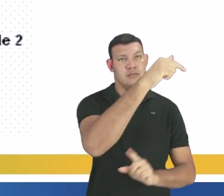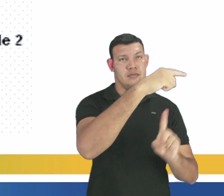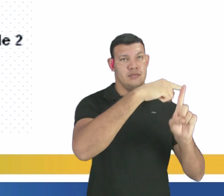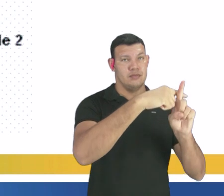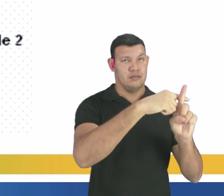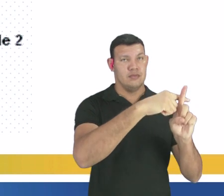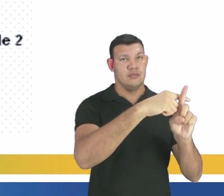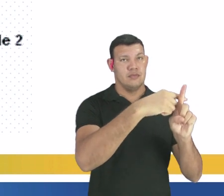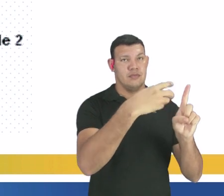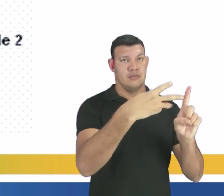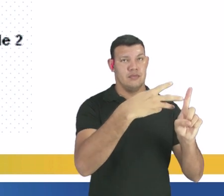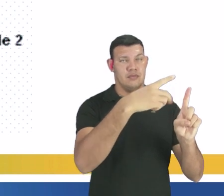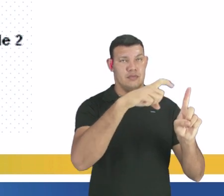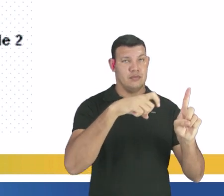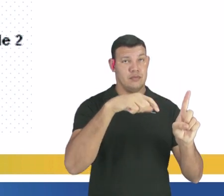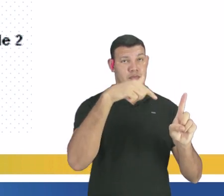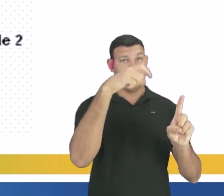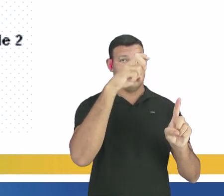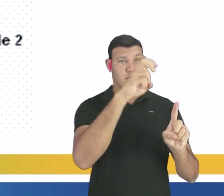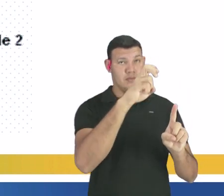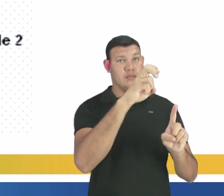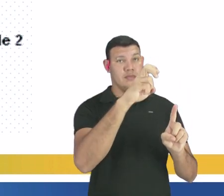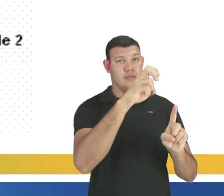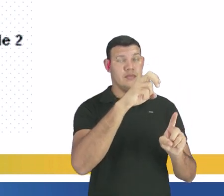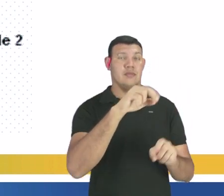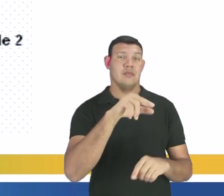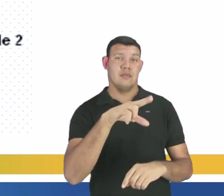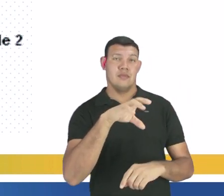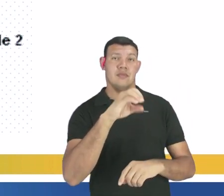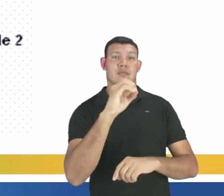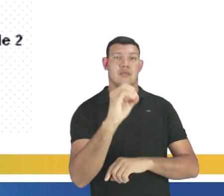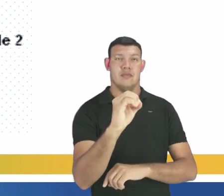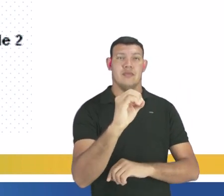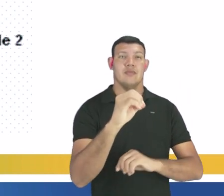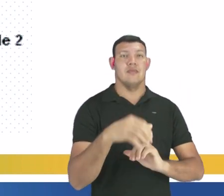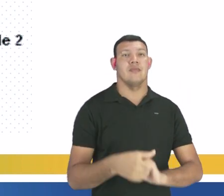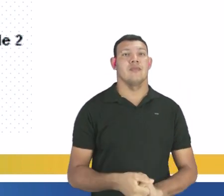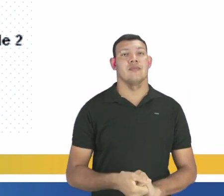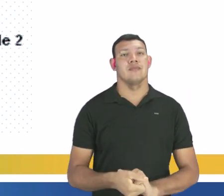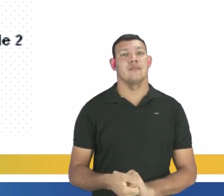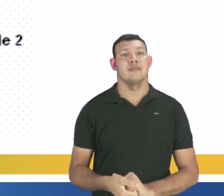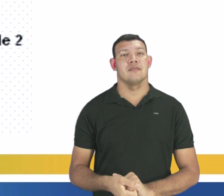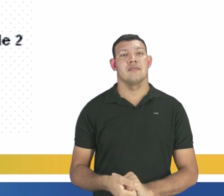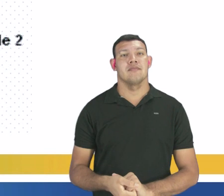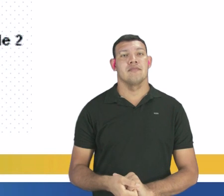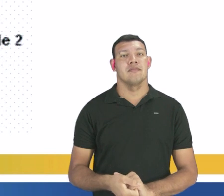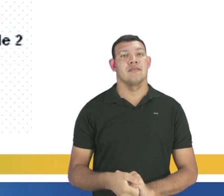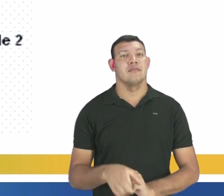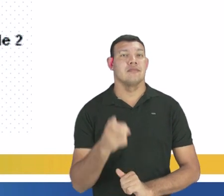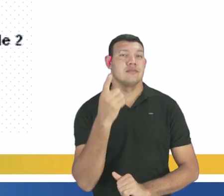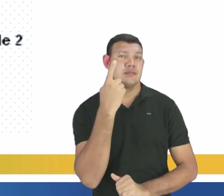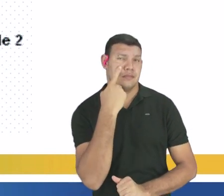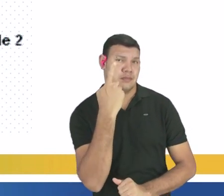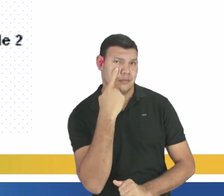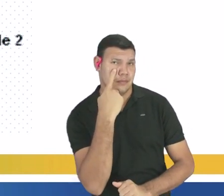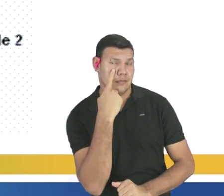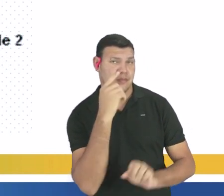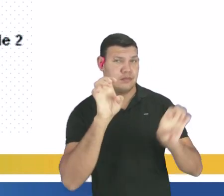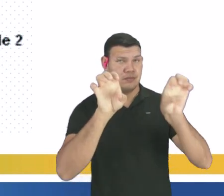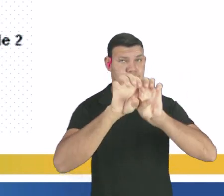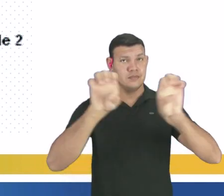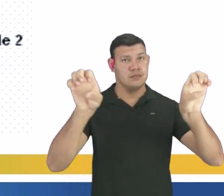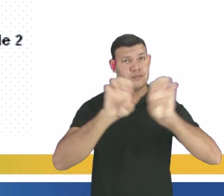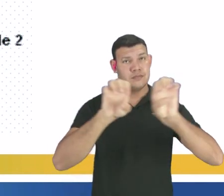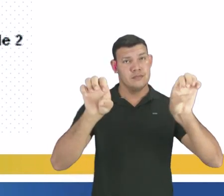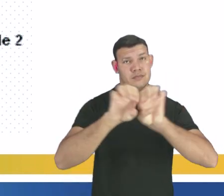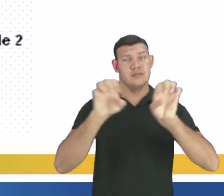potência mais 3x elevado à quinta potência igual a 0. Então, observando a equação, nós temos